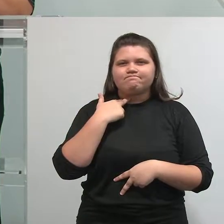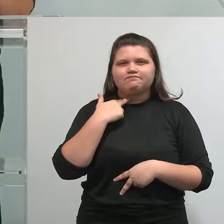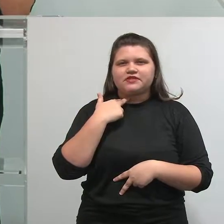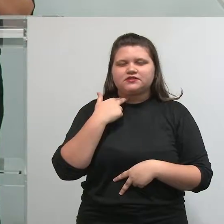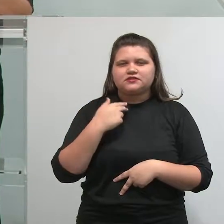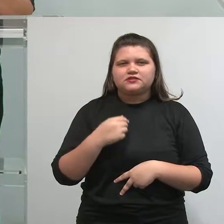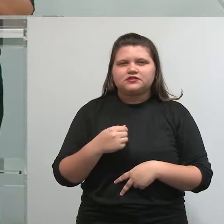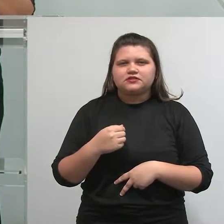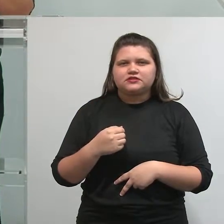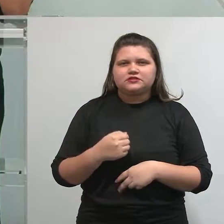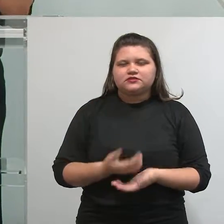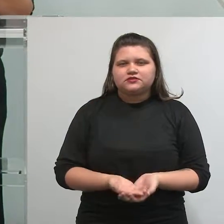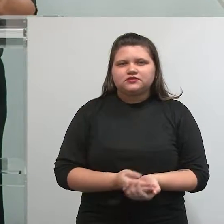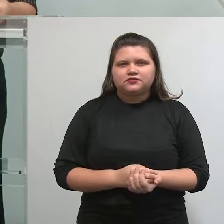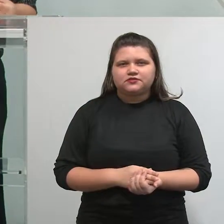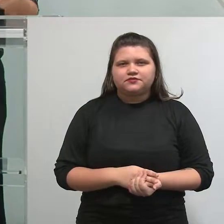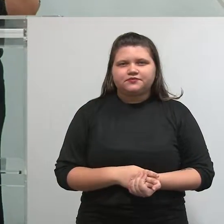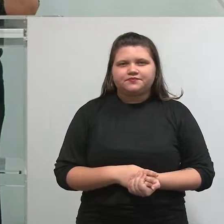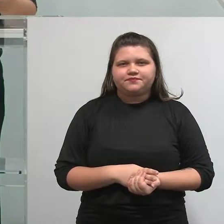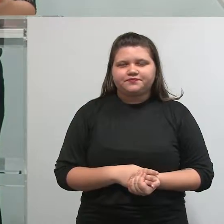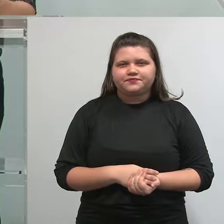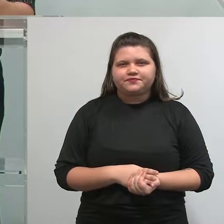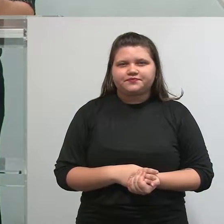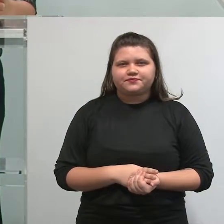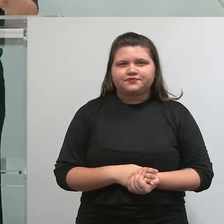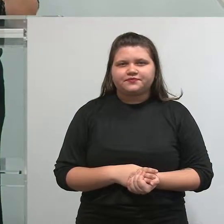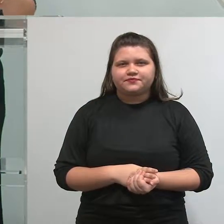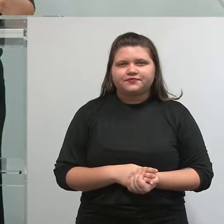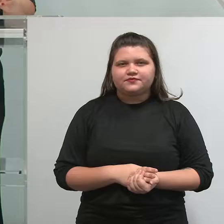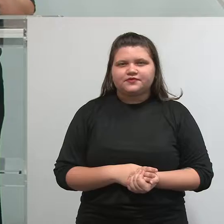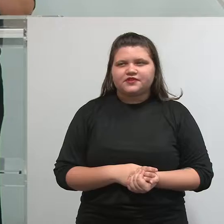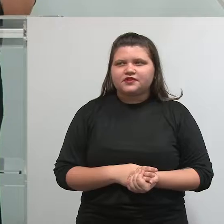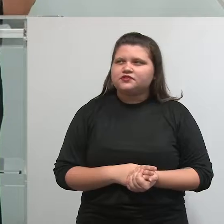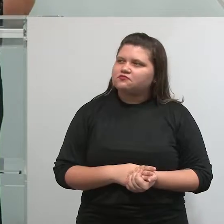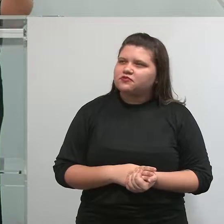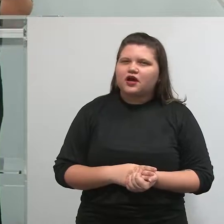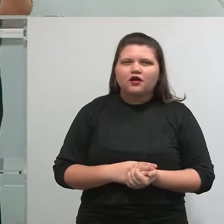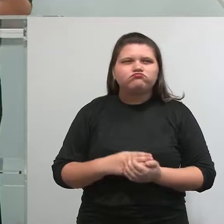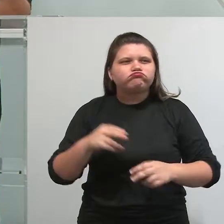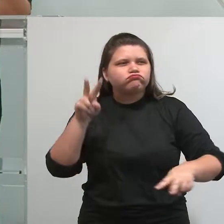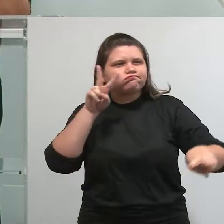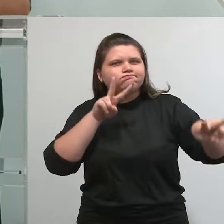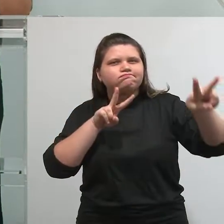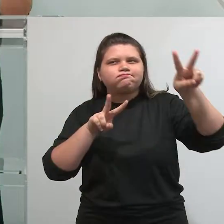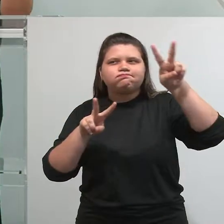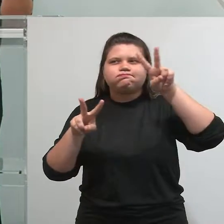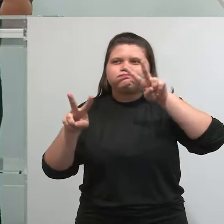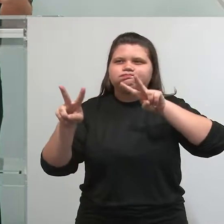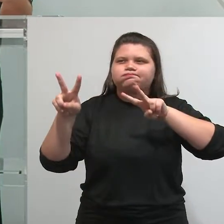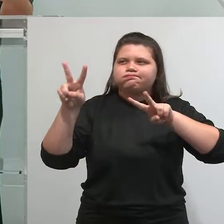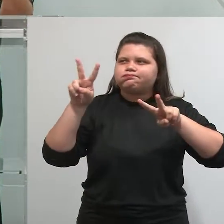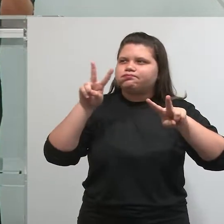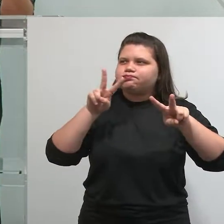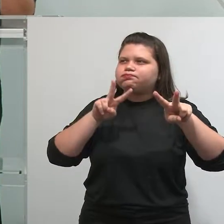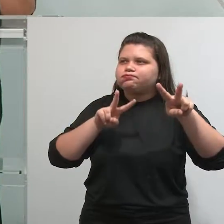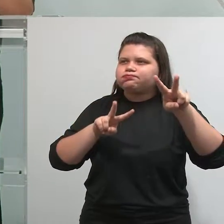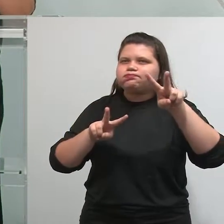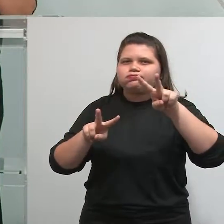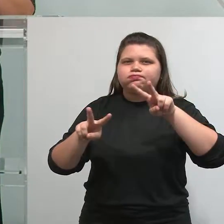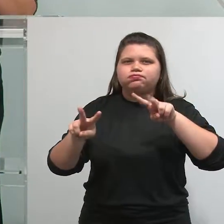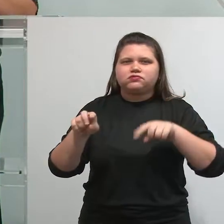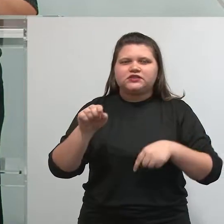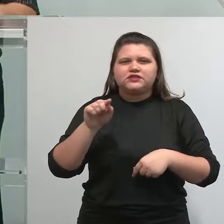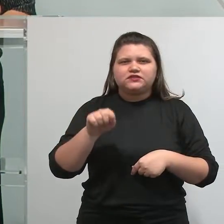ficar agindo. Até porque quando você age, muitas vezes, quando é no teu ambiente de observação e você vai agir, você